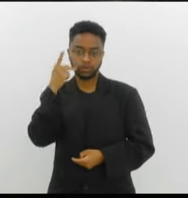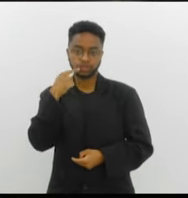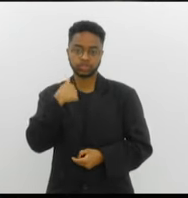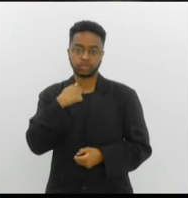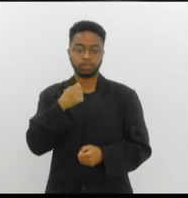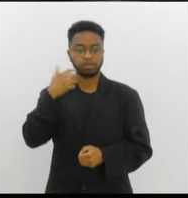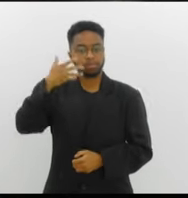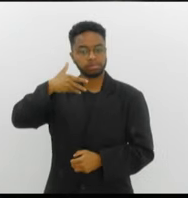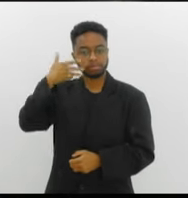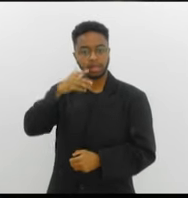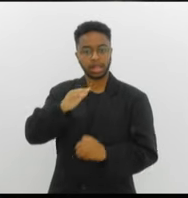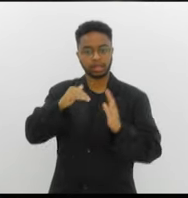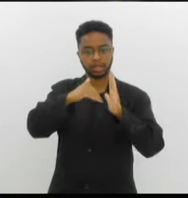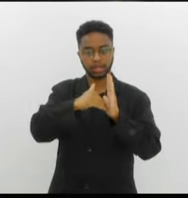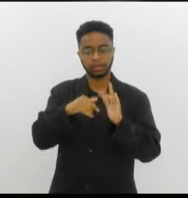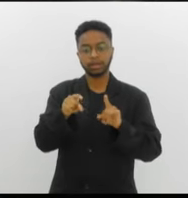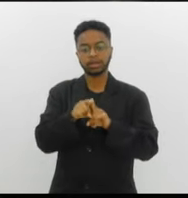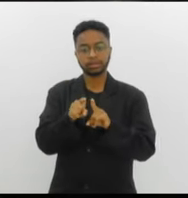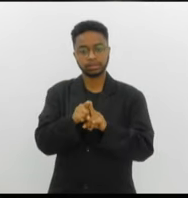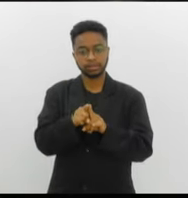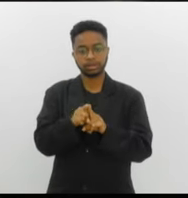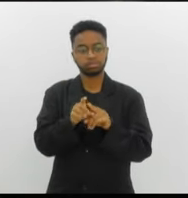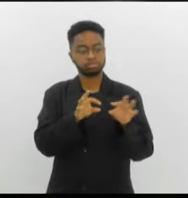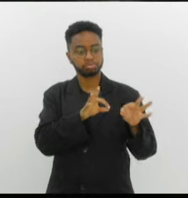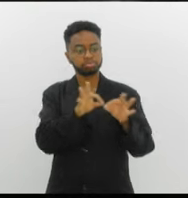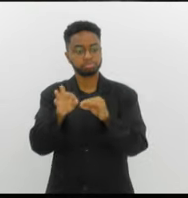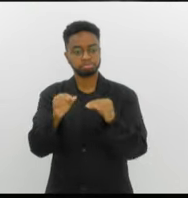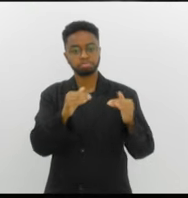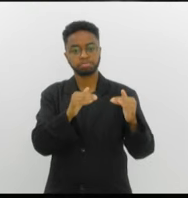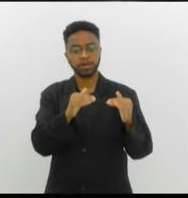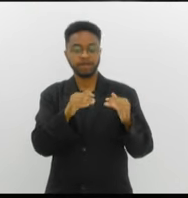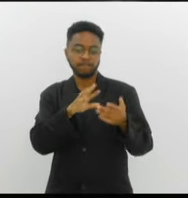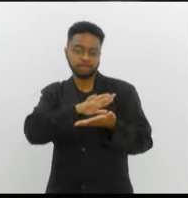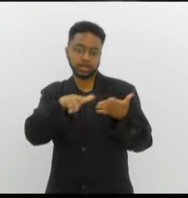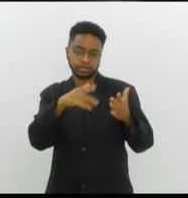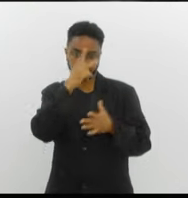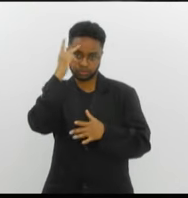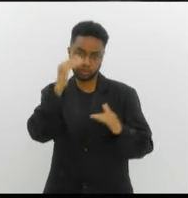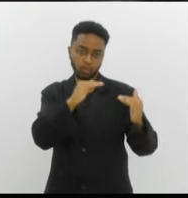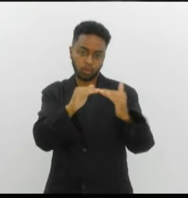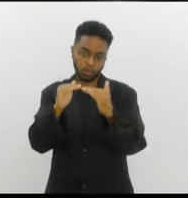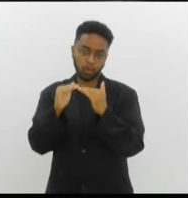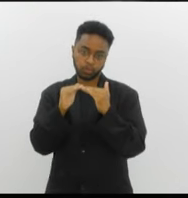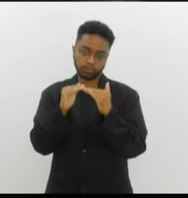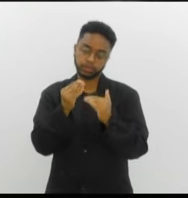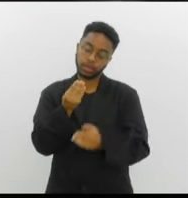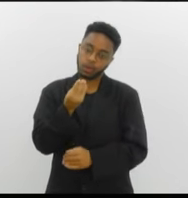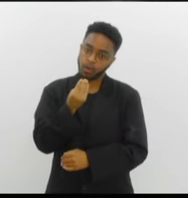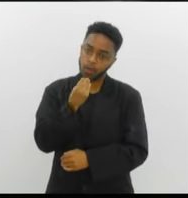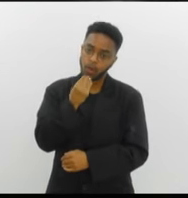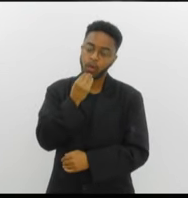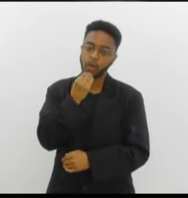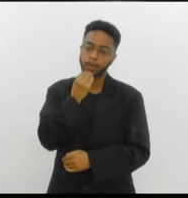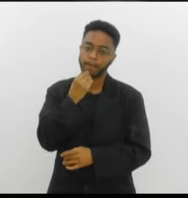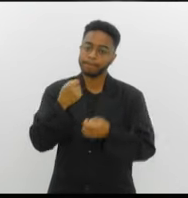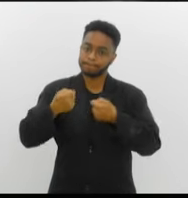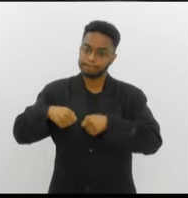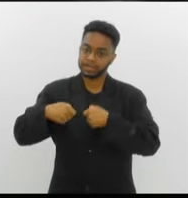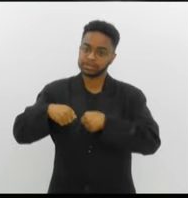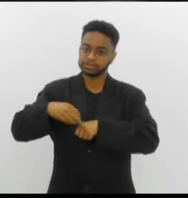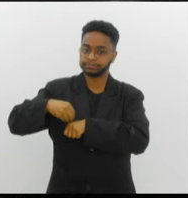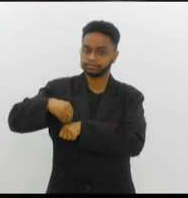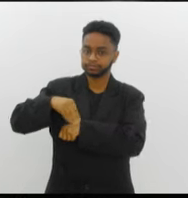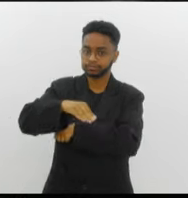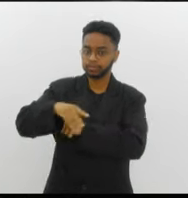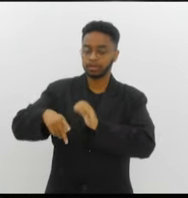Federal e que foi bem visto por muitos. É claro, isso vai passar por uma mensagem